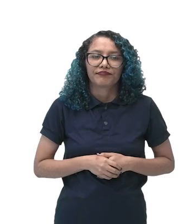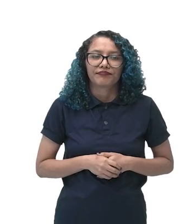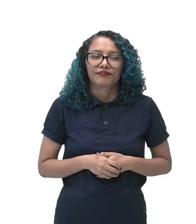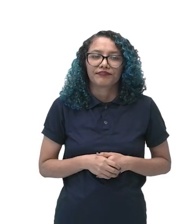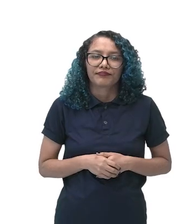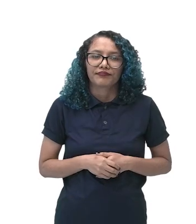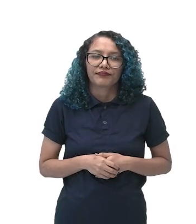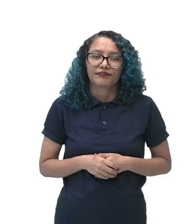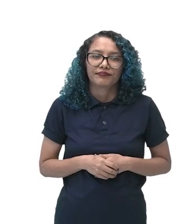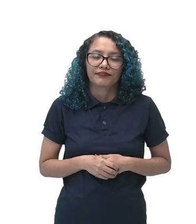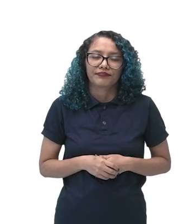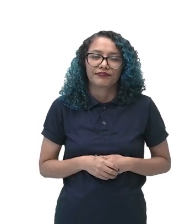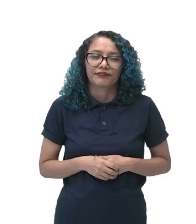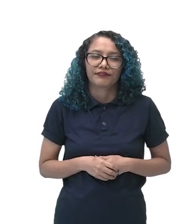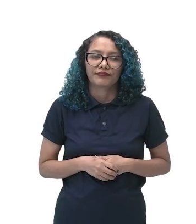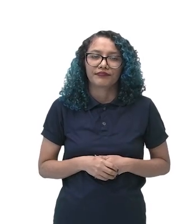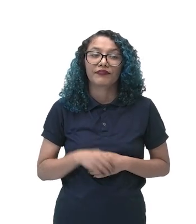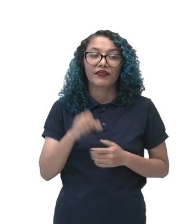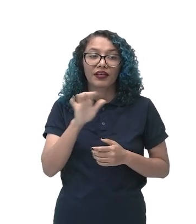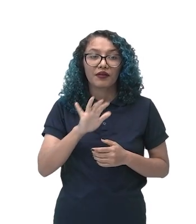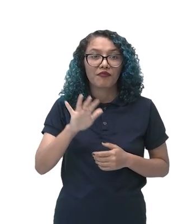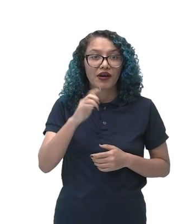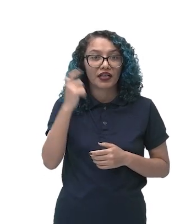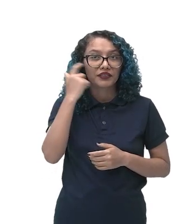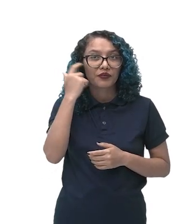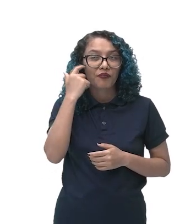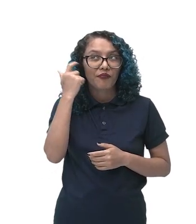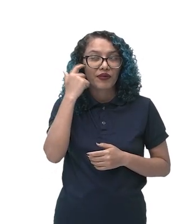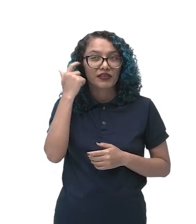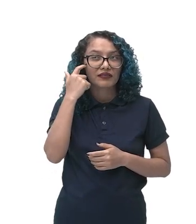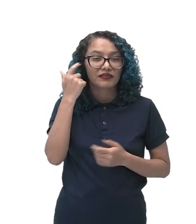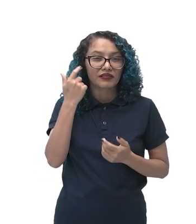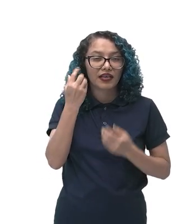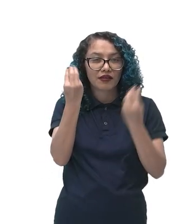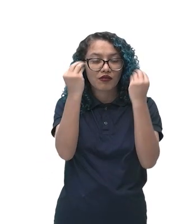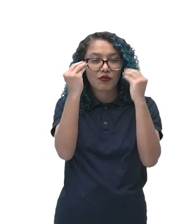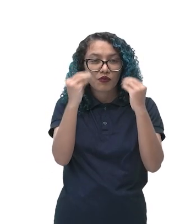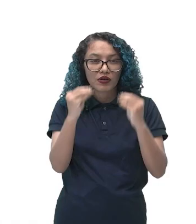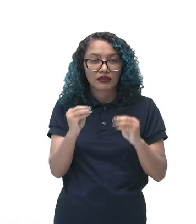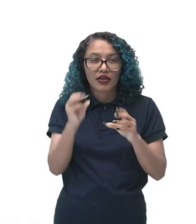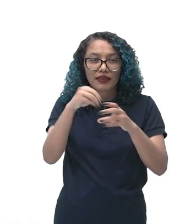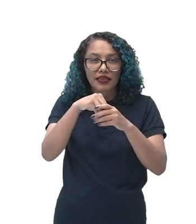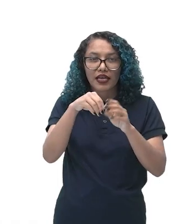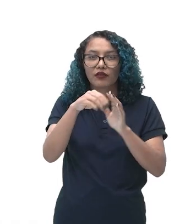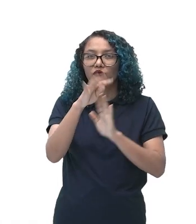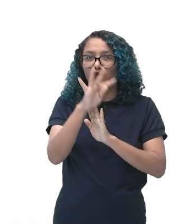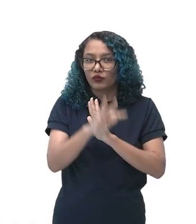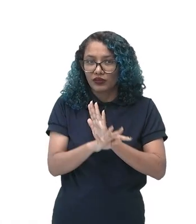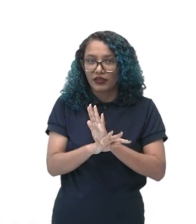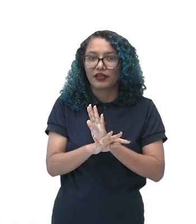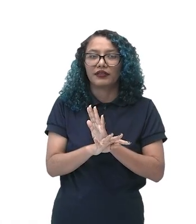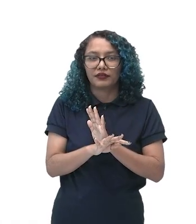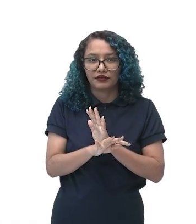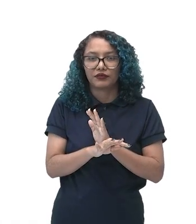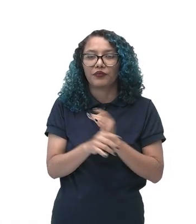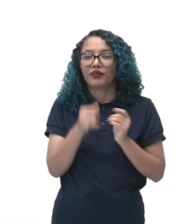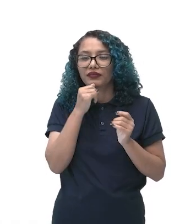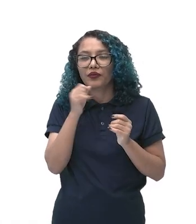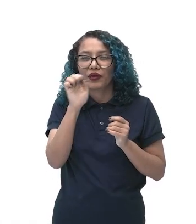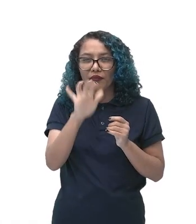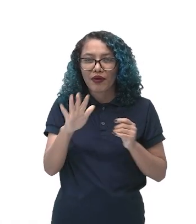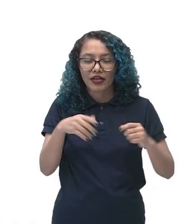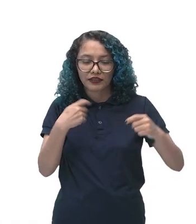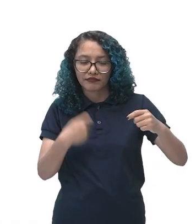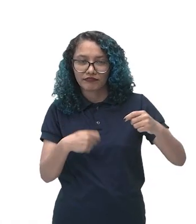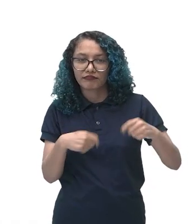na verdade, que eu previ, né, da entrevistada com o seu instrumento musical, apareceu até